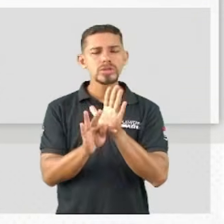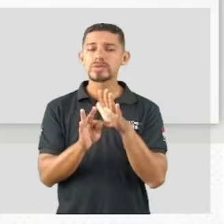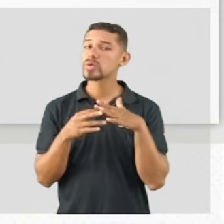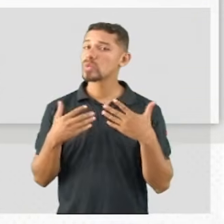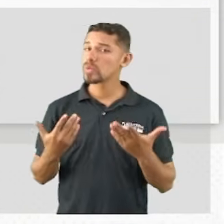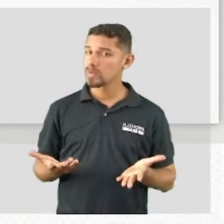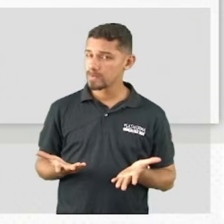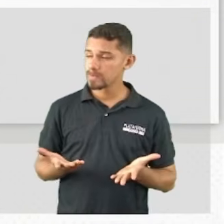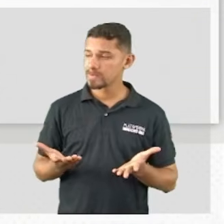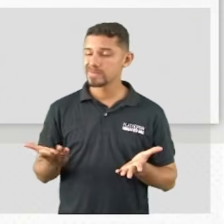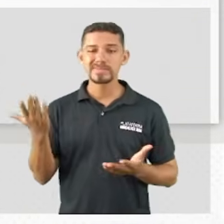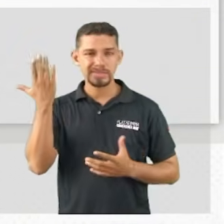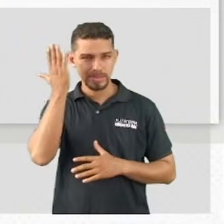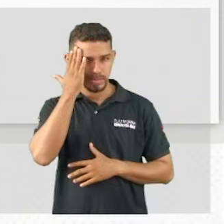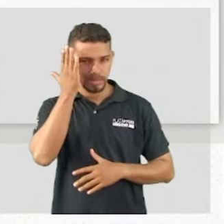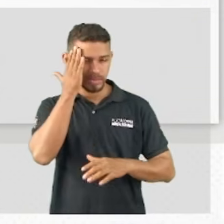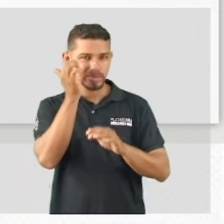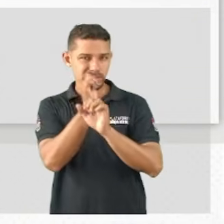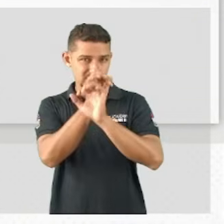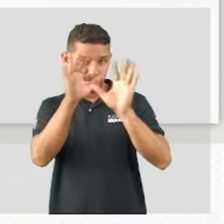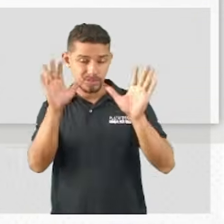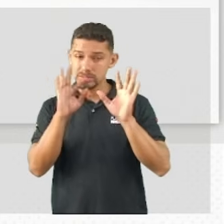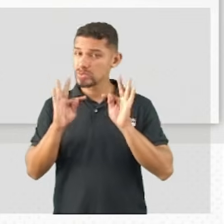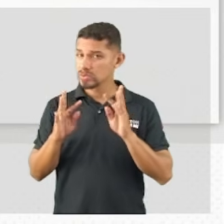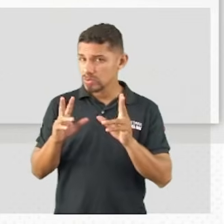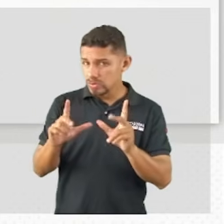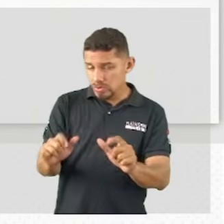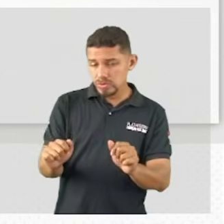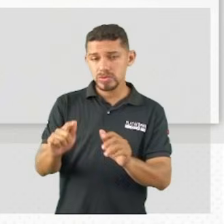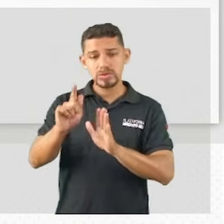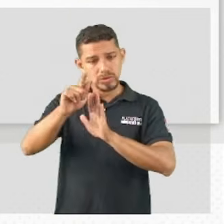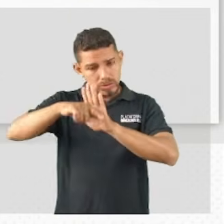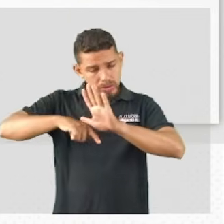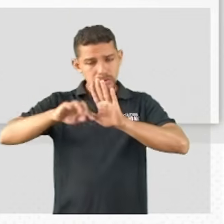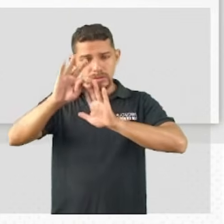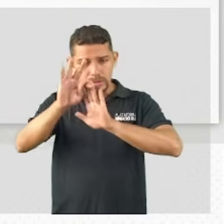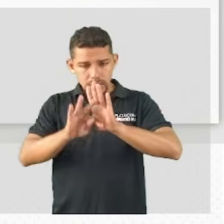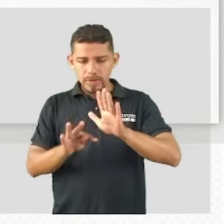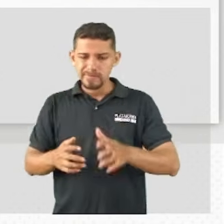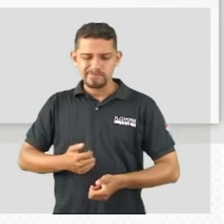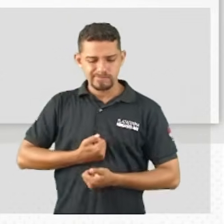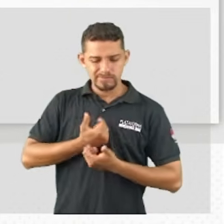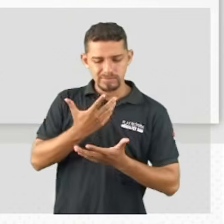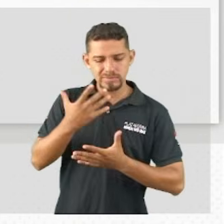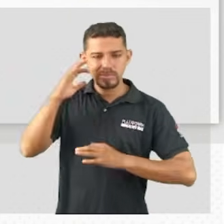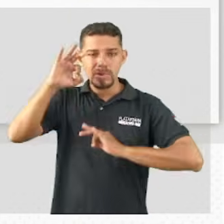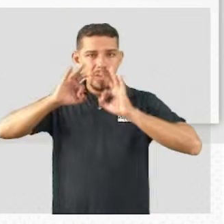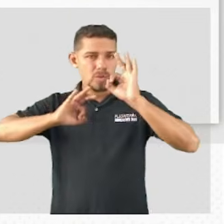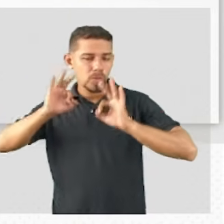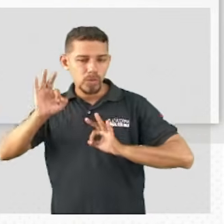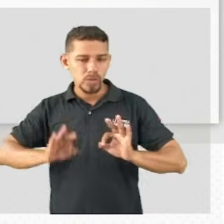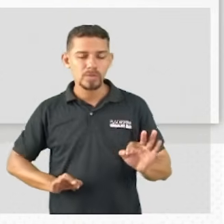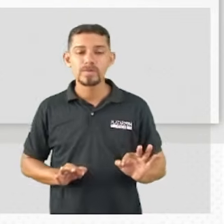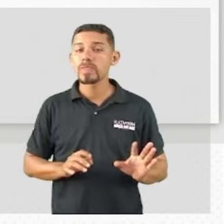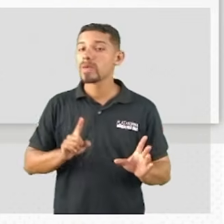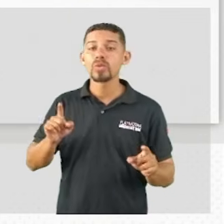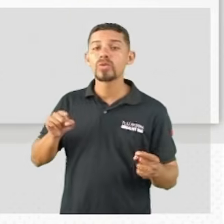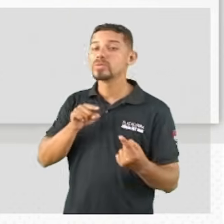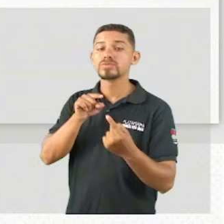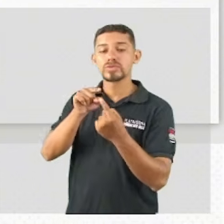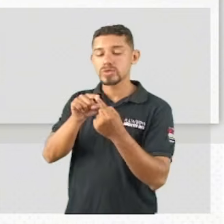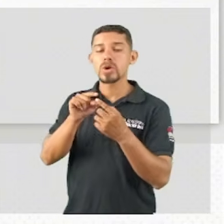gente sabe que todos os gêneros textuais, eles foram produzidos, eles foram elaborados com uma